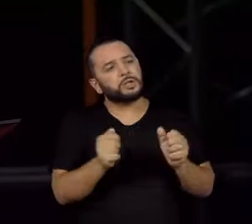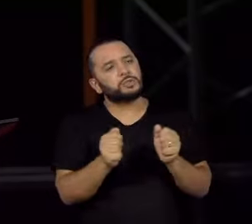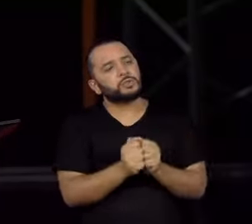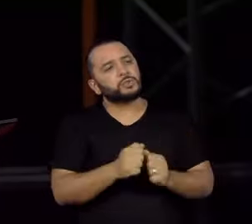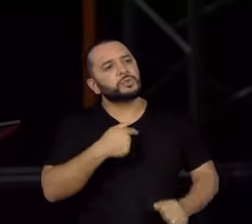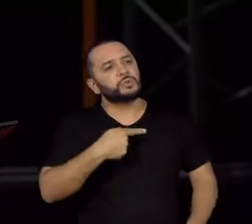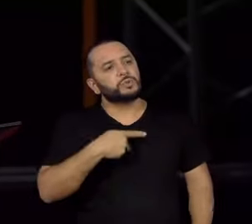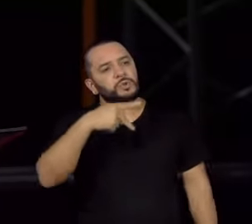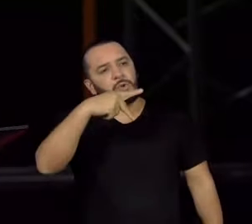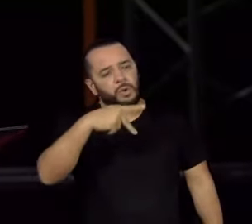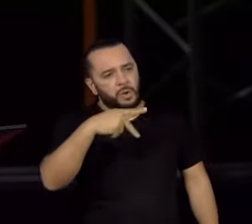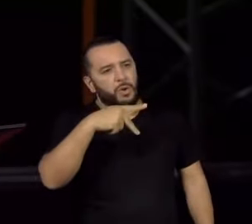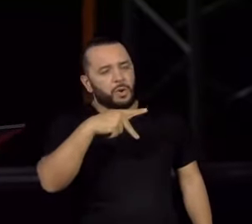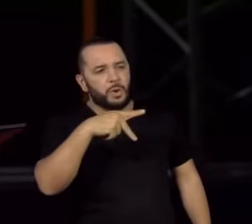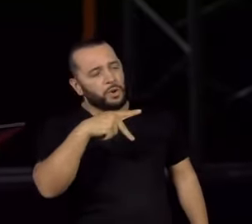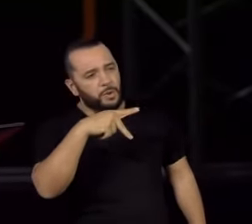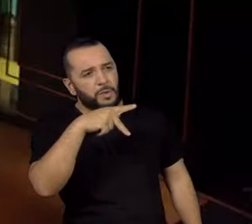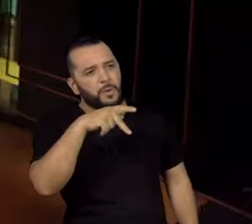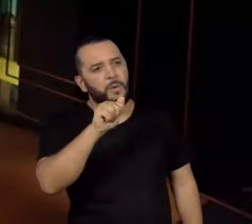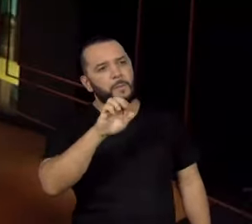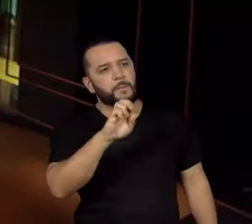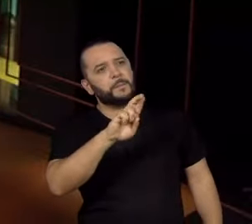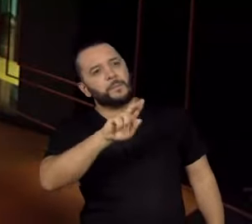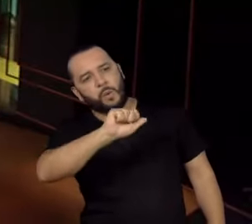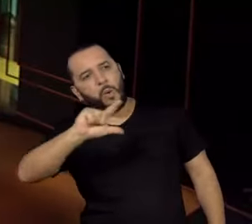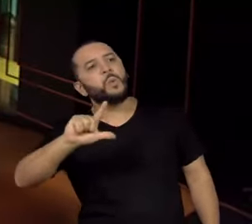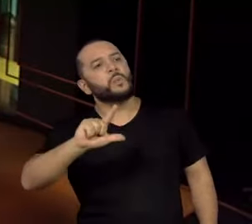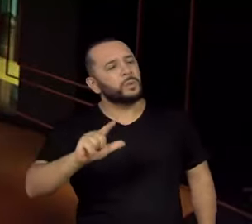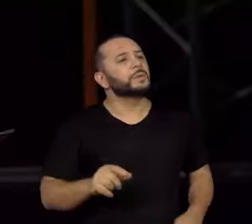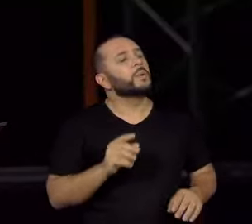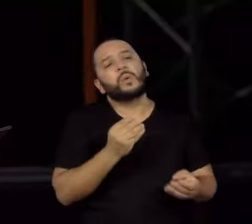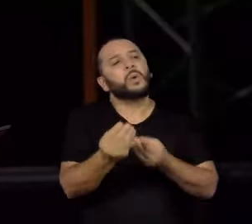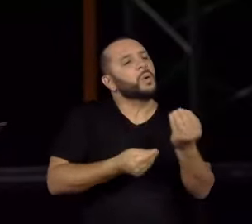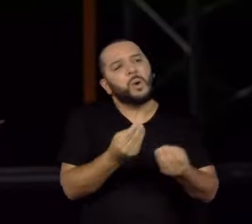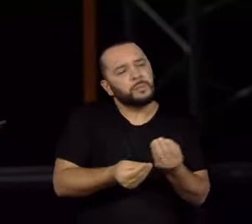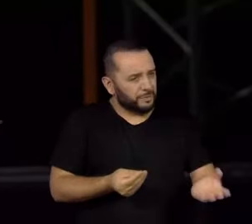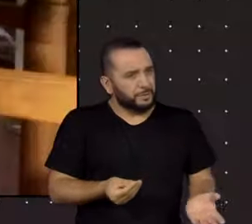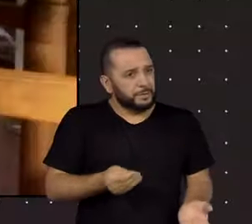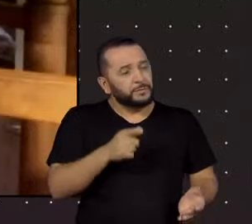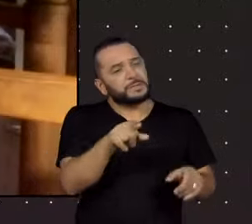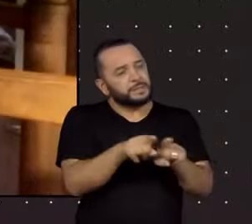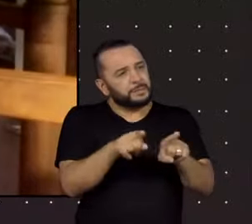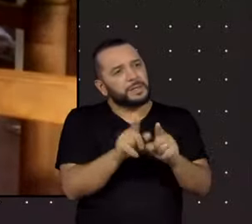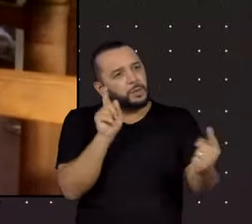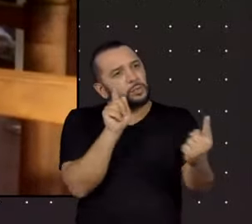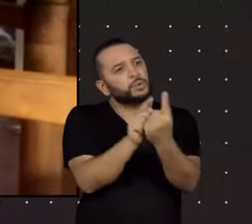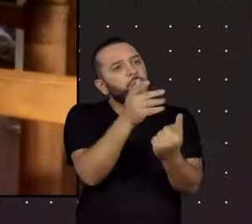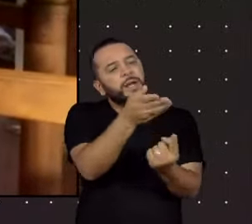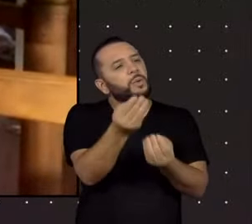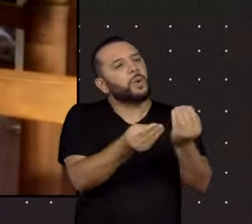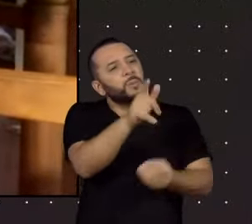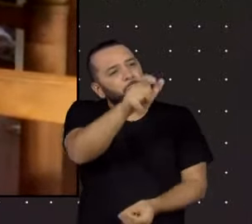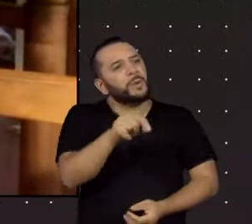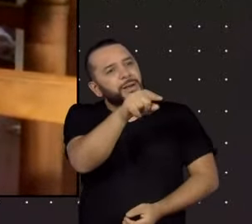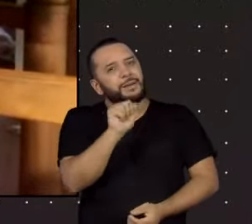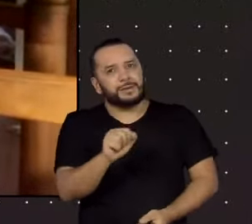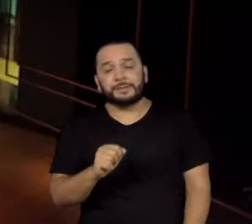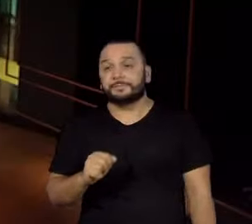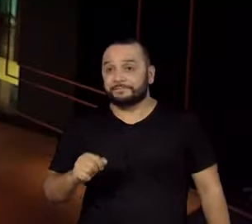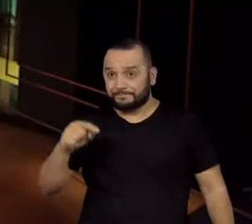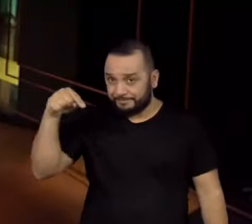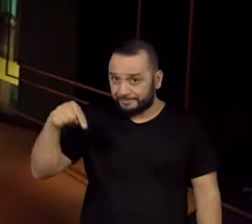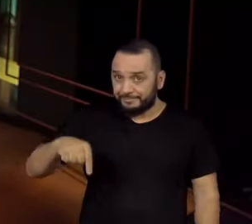Como você foi parar na Escola Livre de Música e quem era o Kohlreuter? Bom, é o seguinte, né, aqui